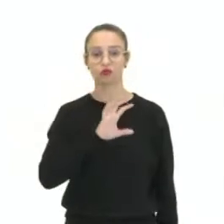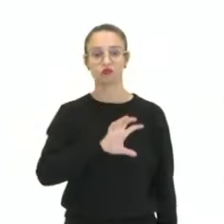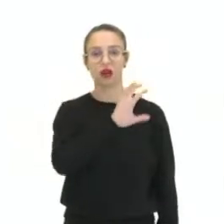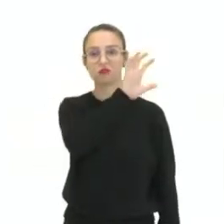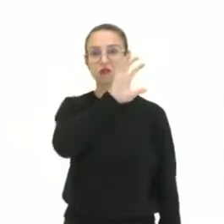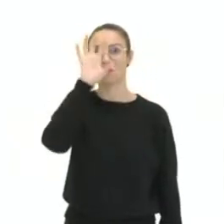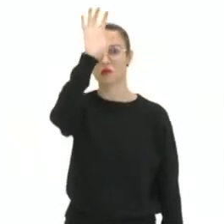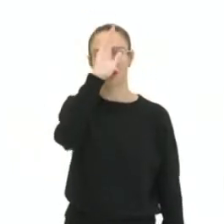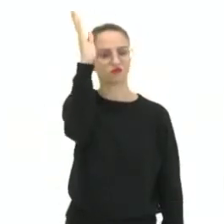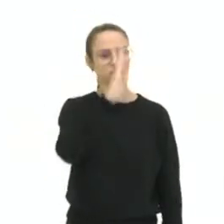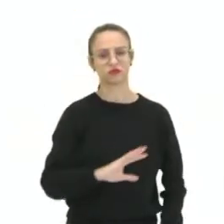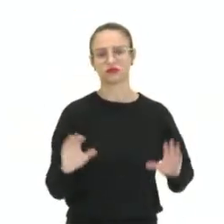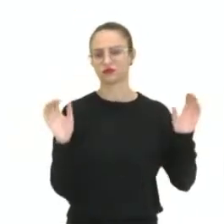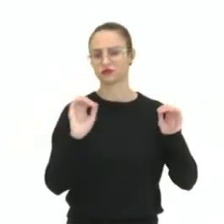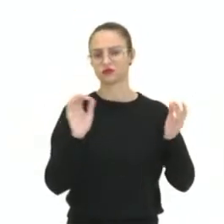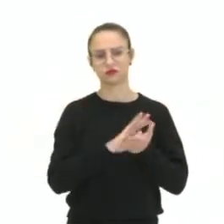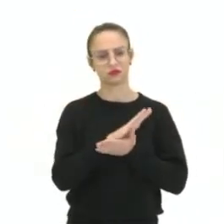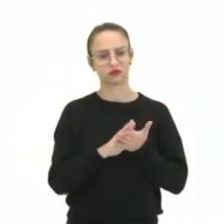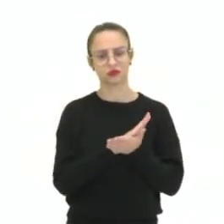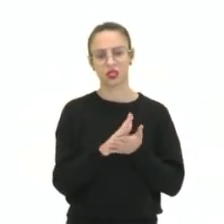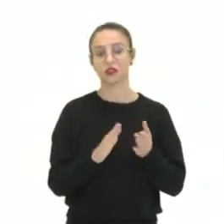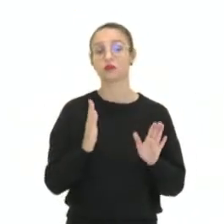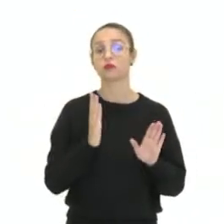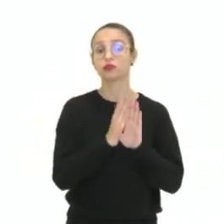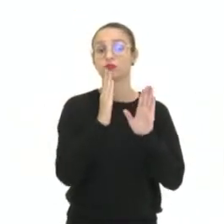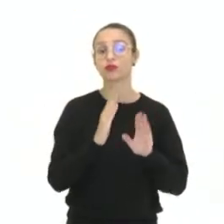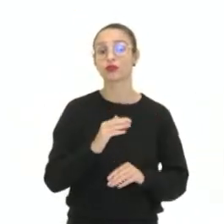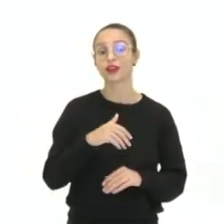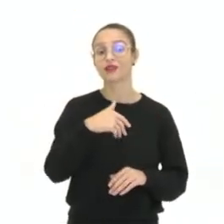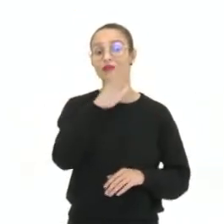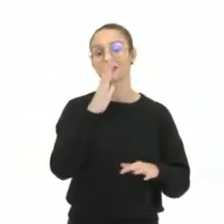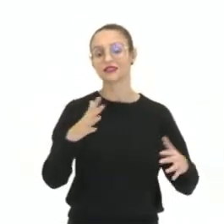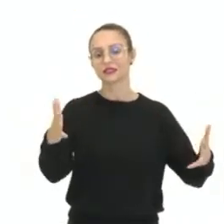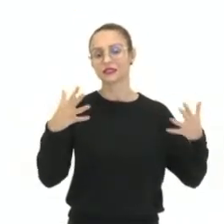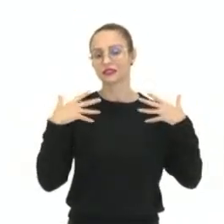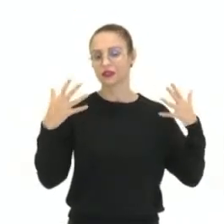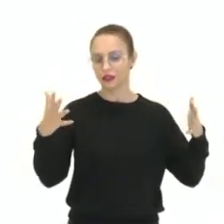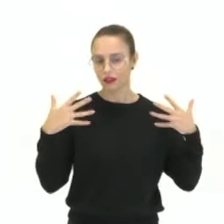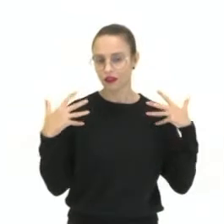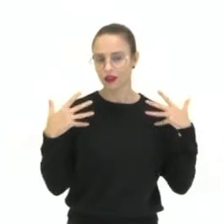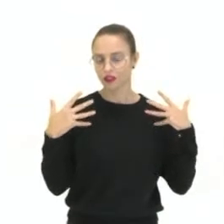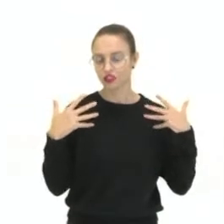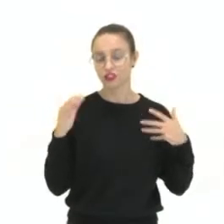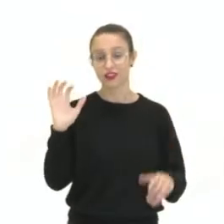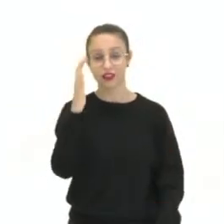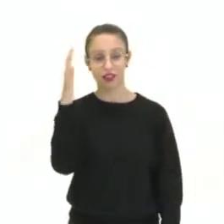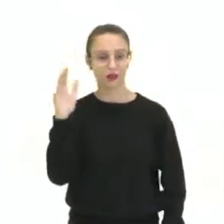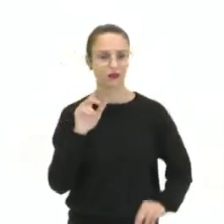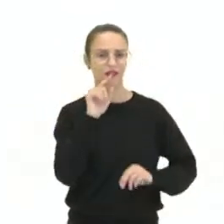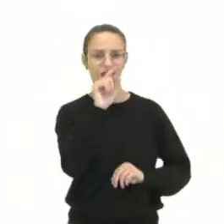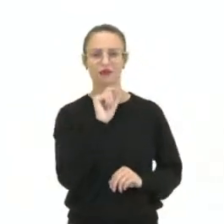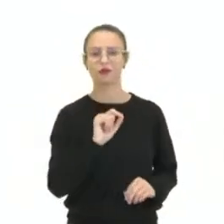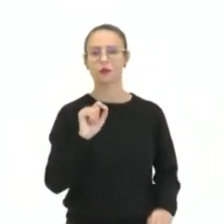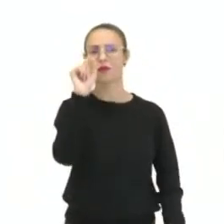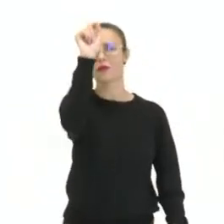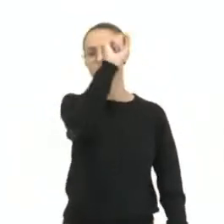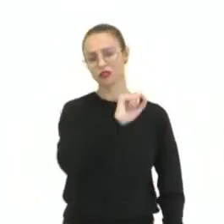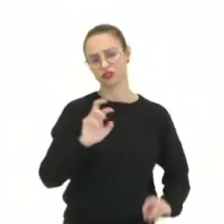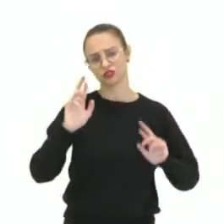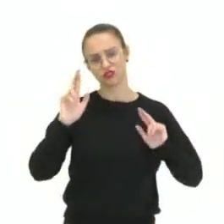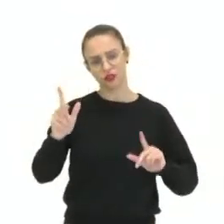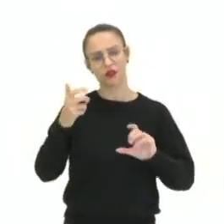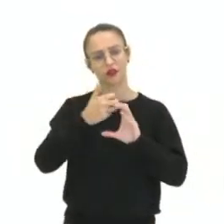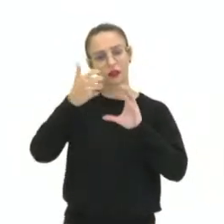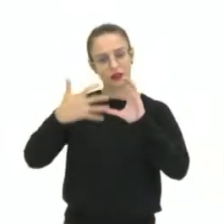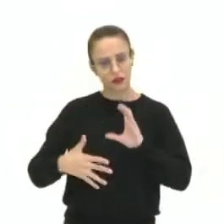outras regiões do Brasil por serem regiões mais quentes, né? Os climas são diferentes, então as características